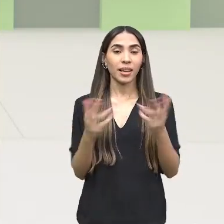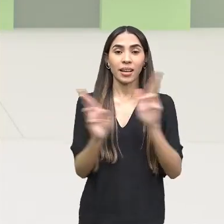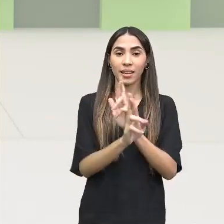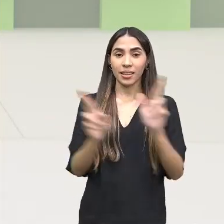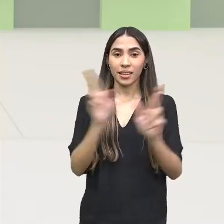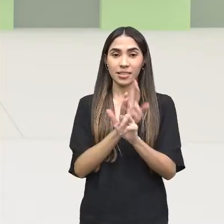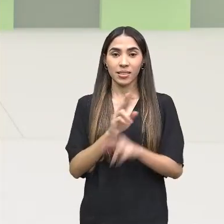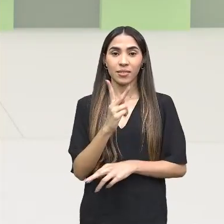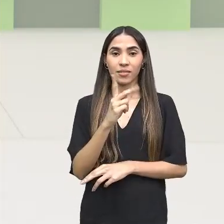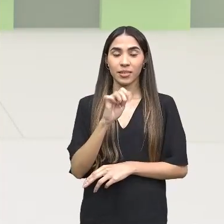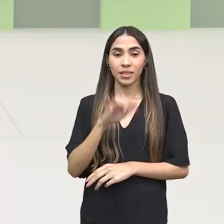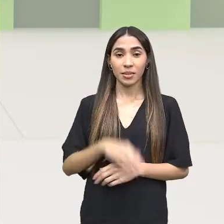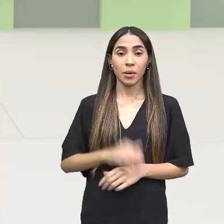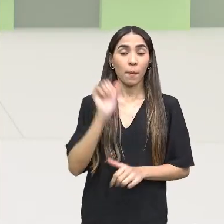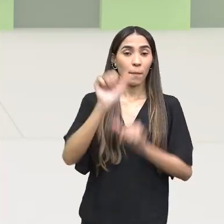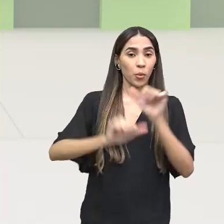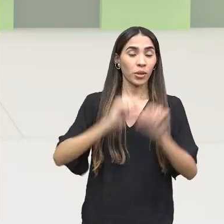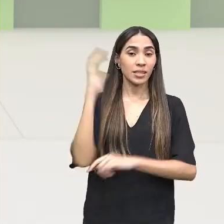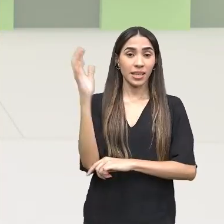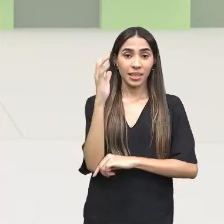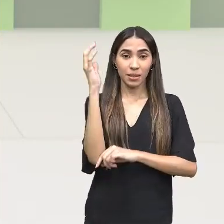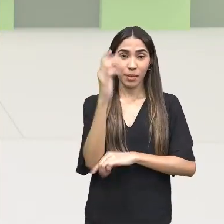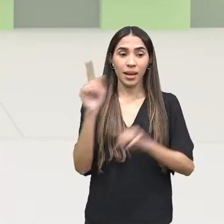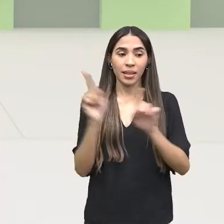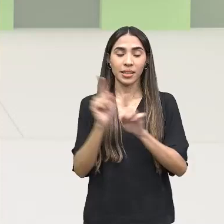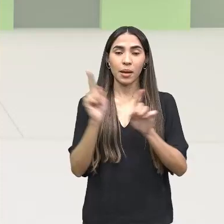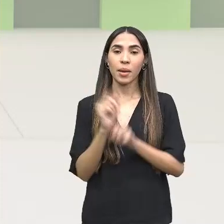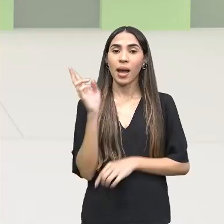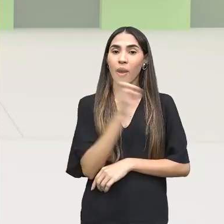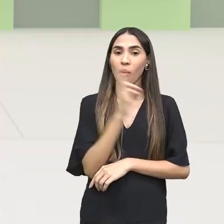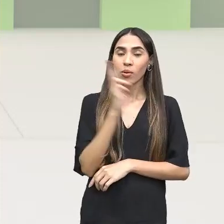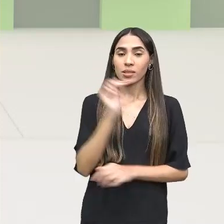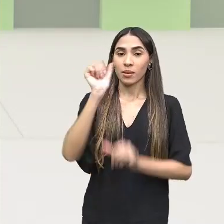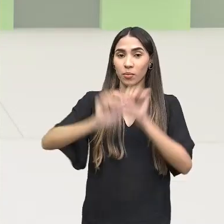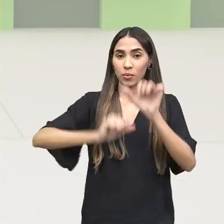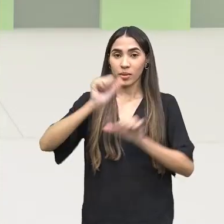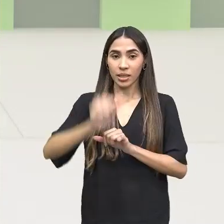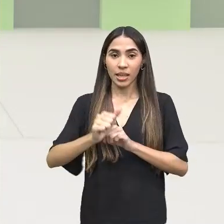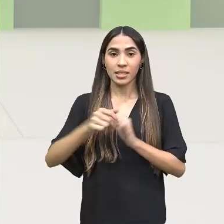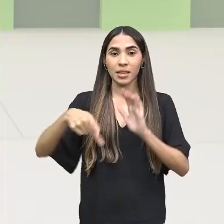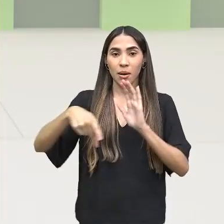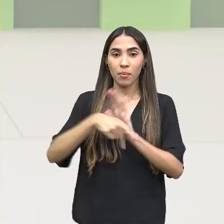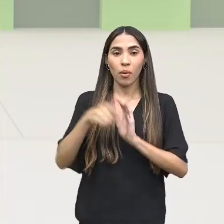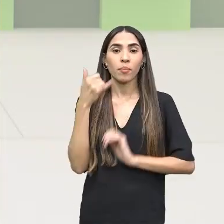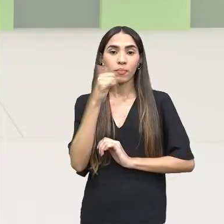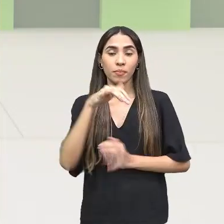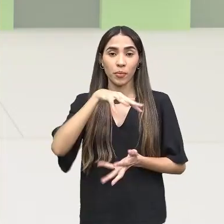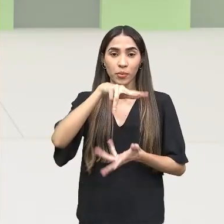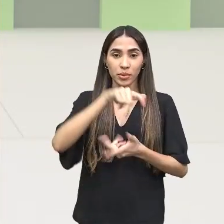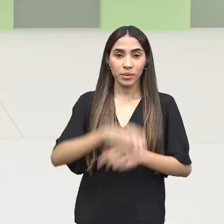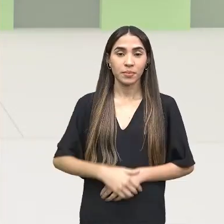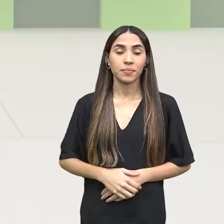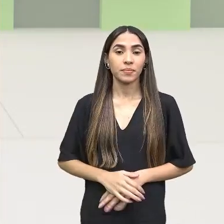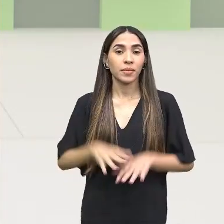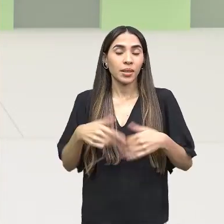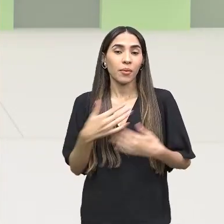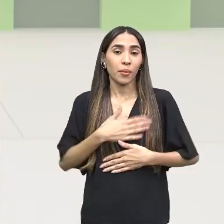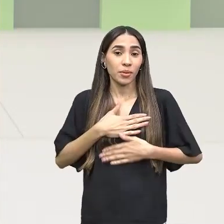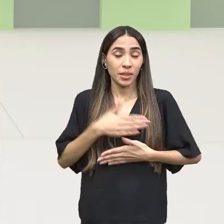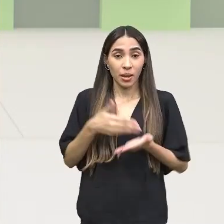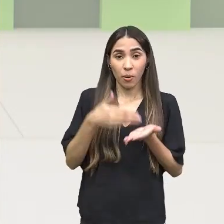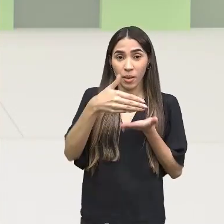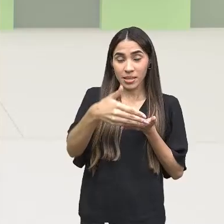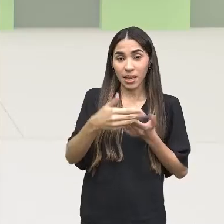relação entre mudanças climáticas e a necessidade de mudança na matriz energética mundial. Bem, eu gostaria de começar